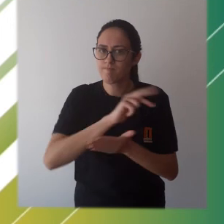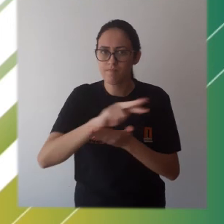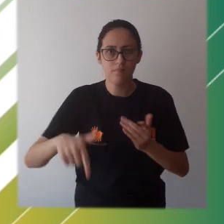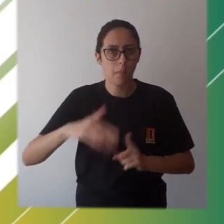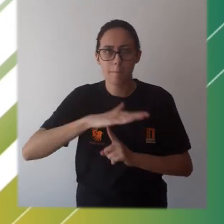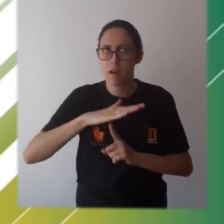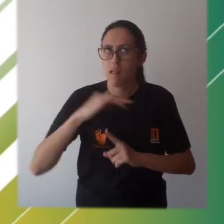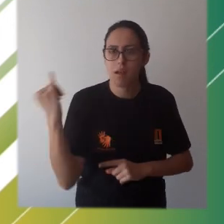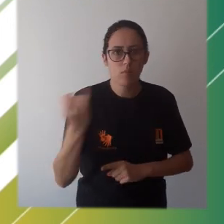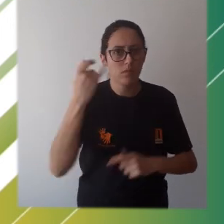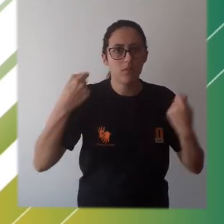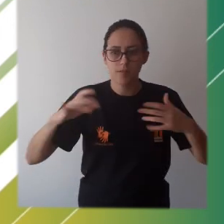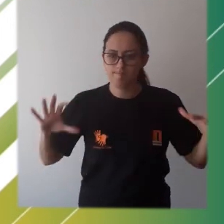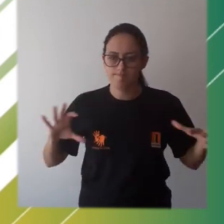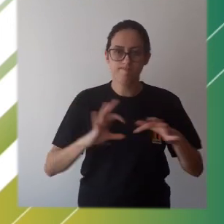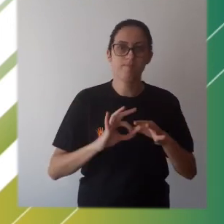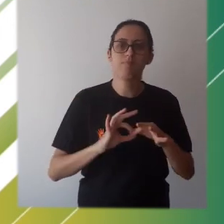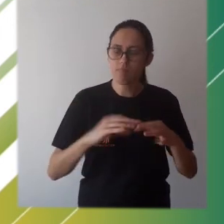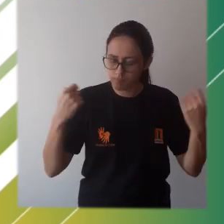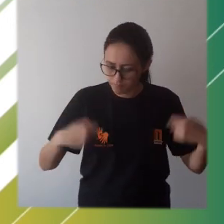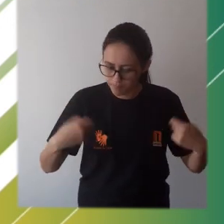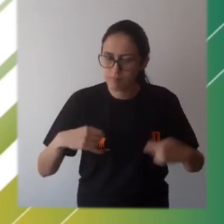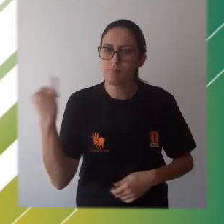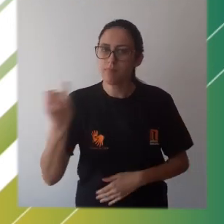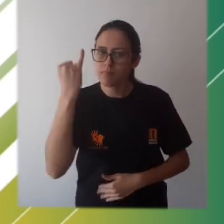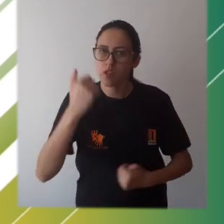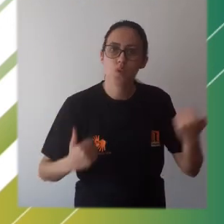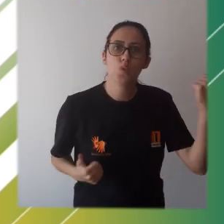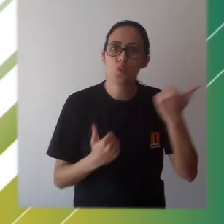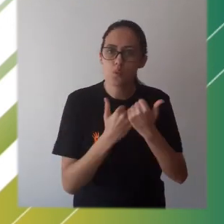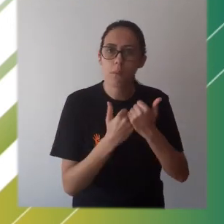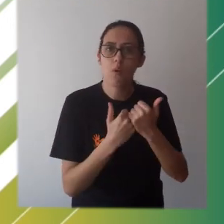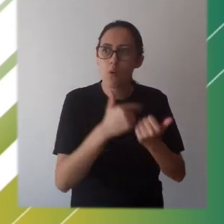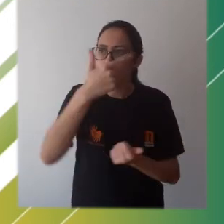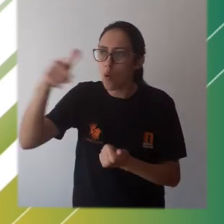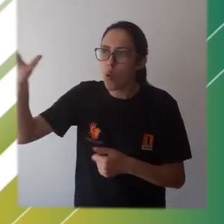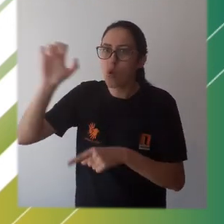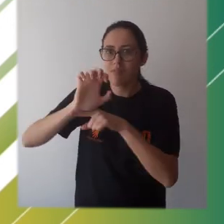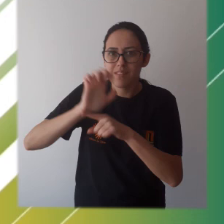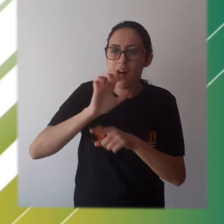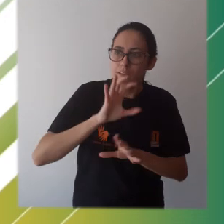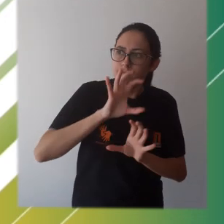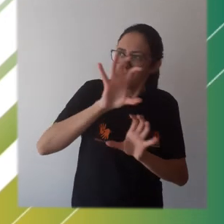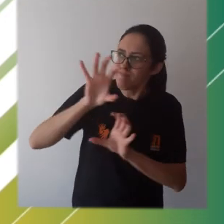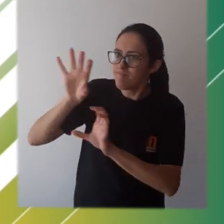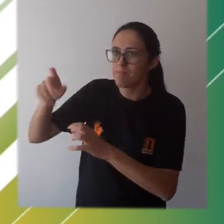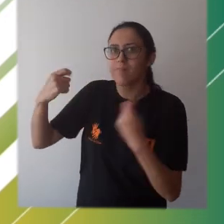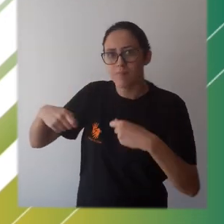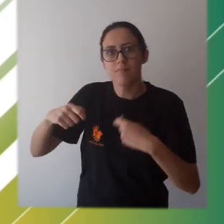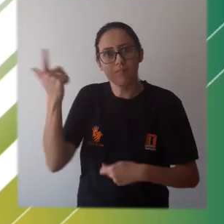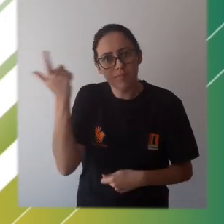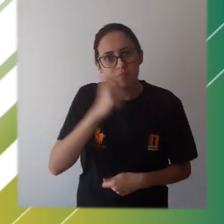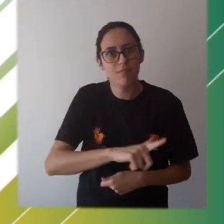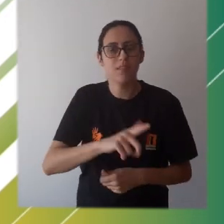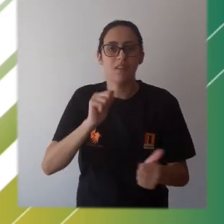Ele ainda é o elo mais forte e ele tem o papel fundamental de fomentar e dar suporte para que os outros possam cada vez mais se